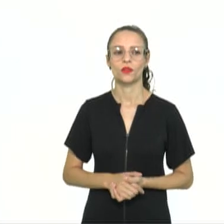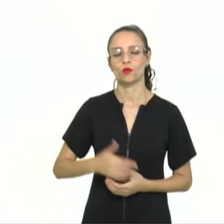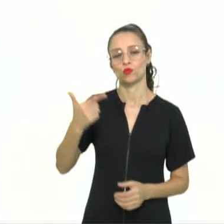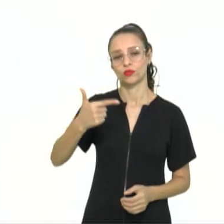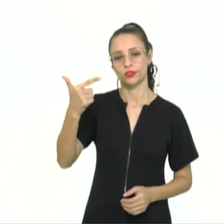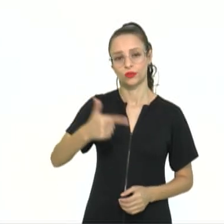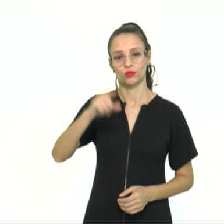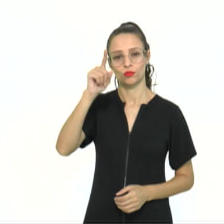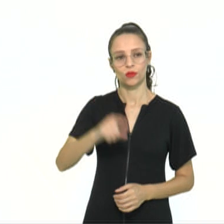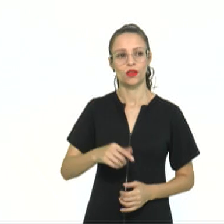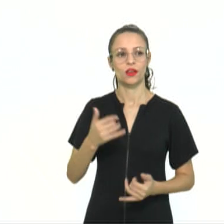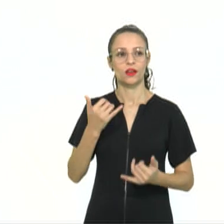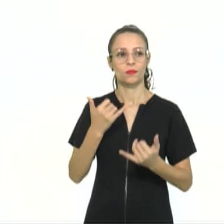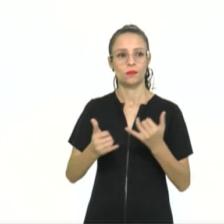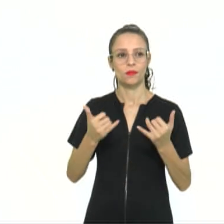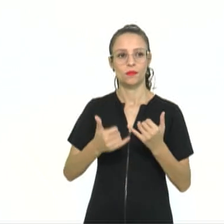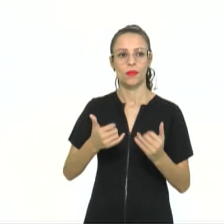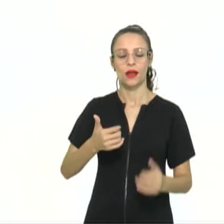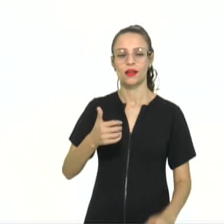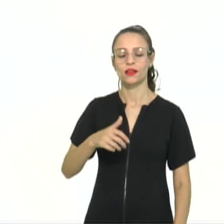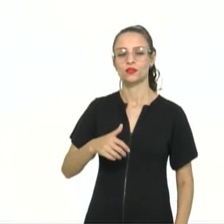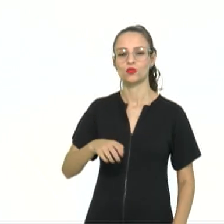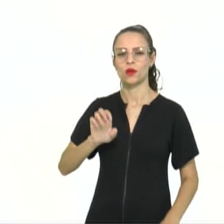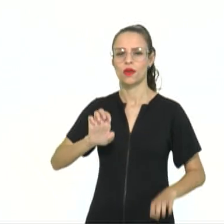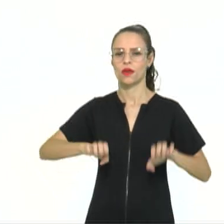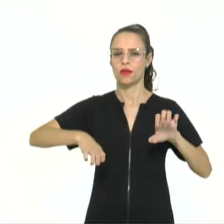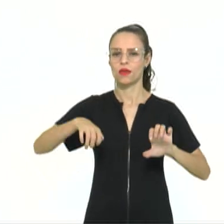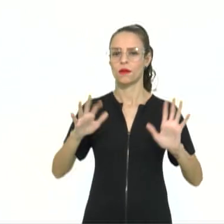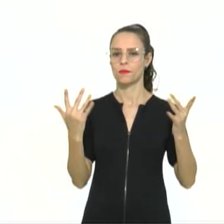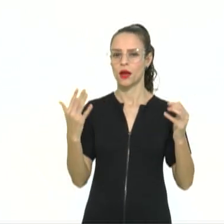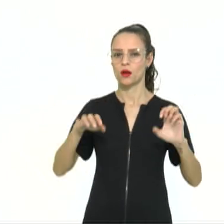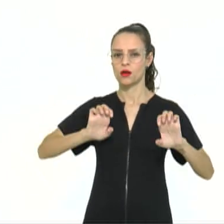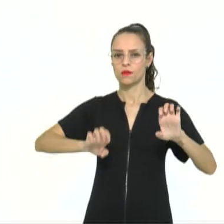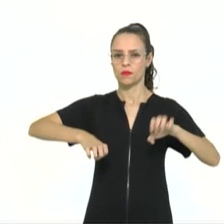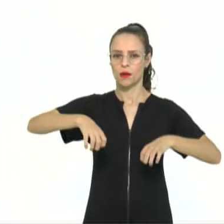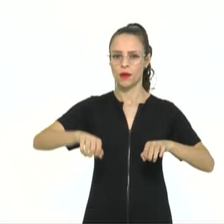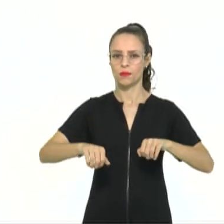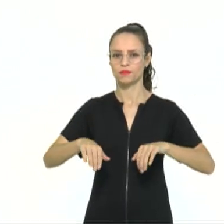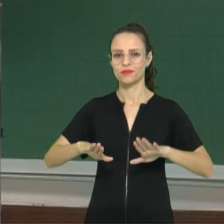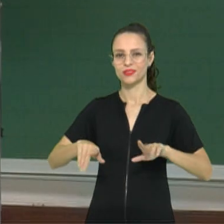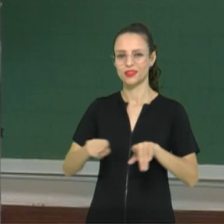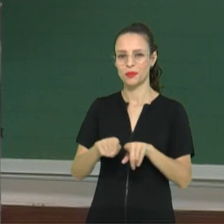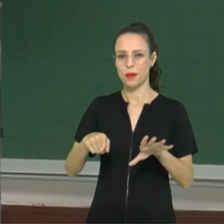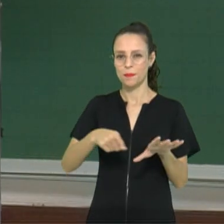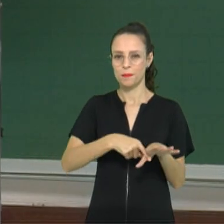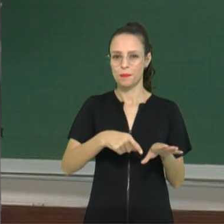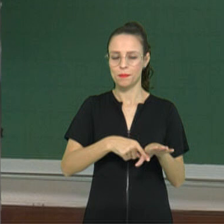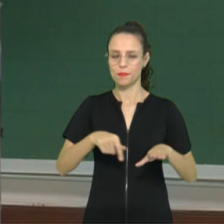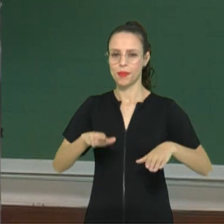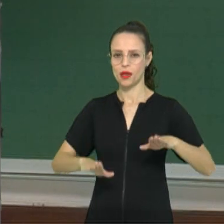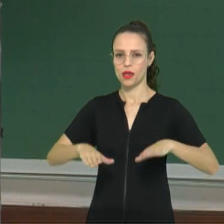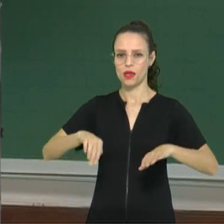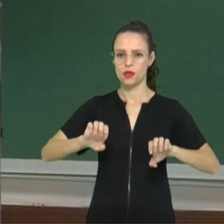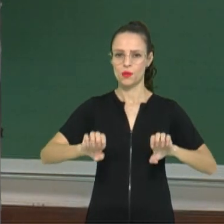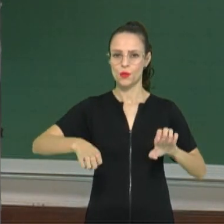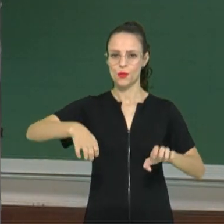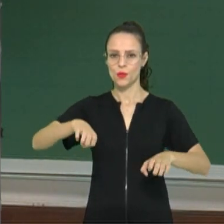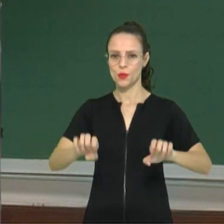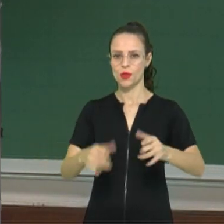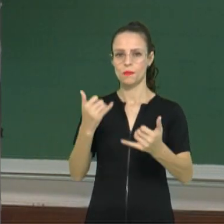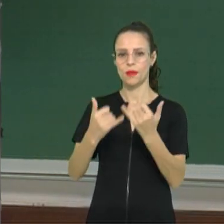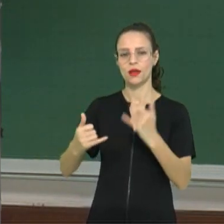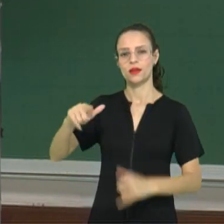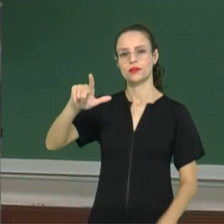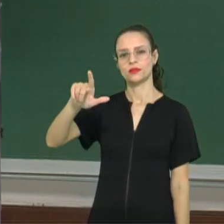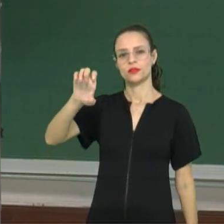é chamado de estilo leopardo, né? Então, tanto o movimento de mãos quanto o movimento de pés e braços ali, né, membros superiores e inferiores, faz